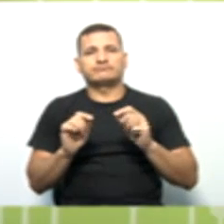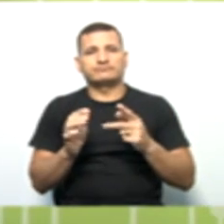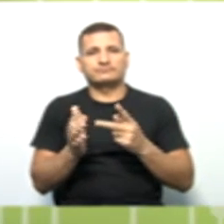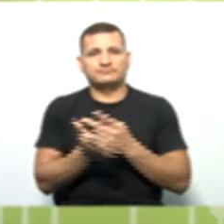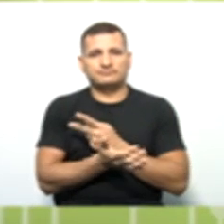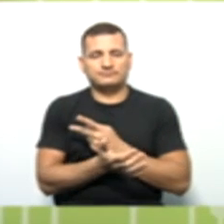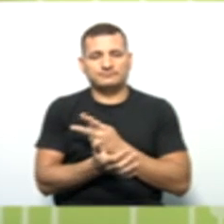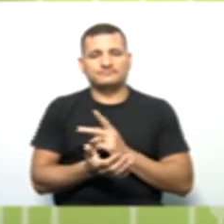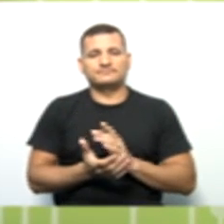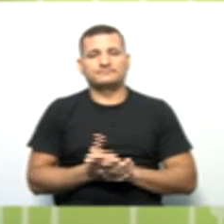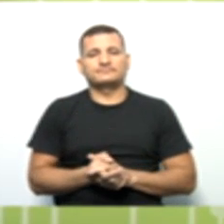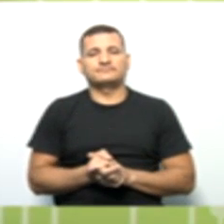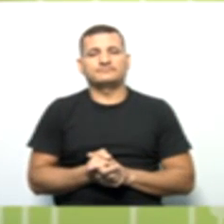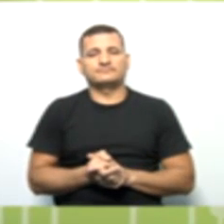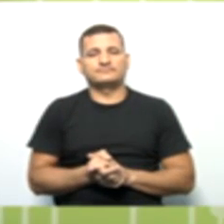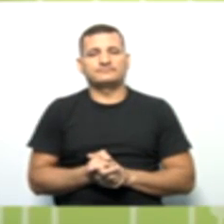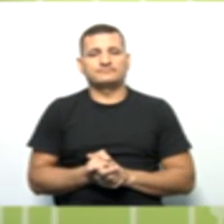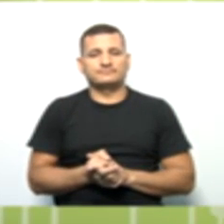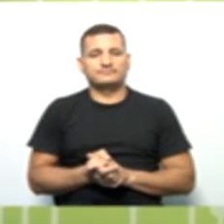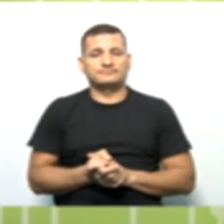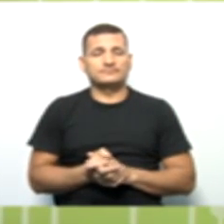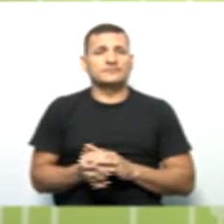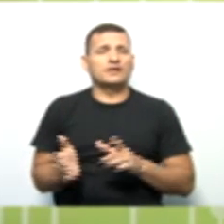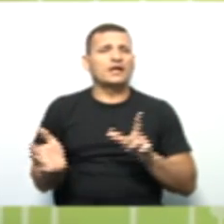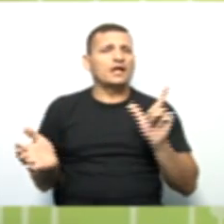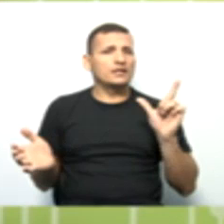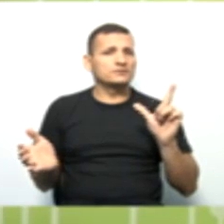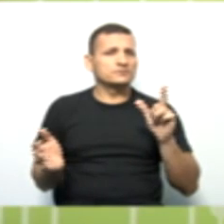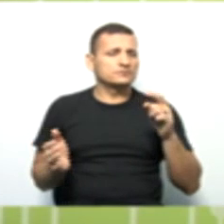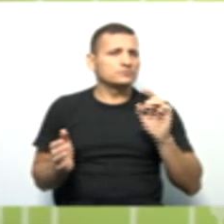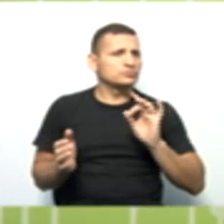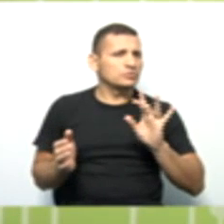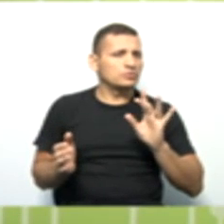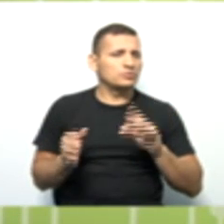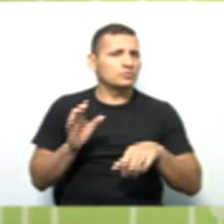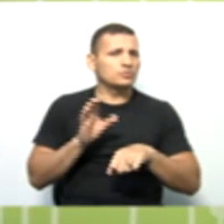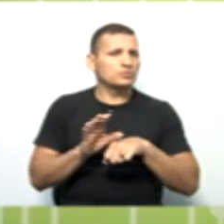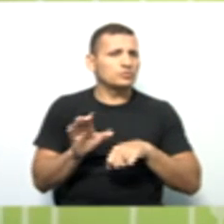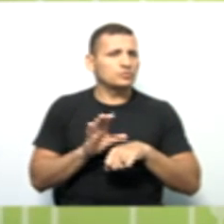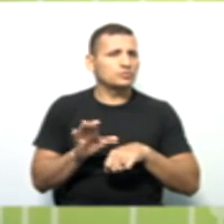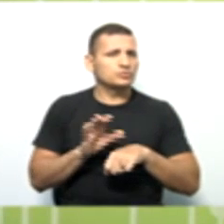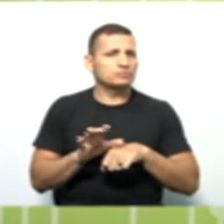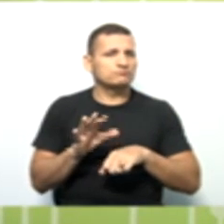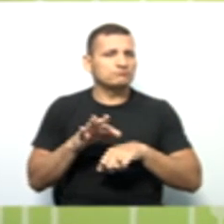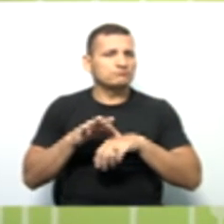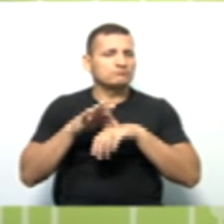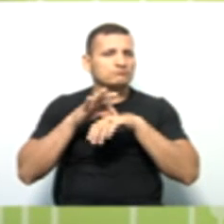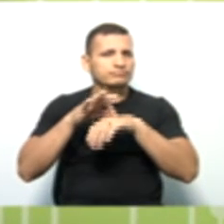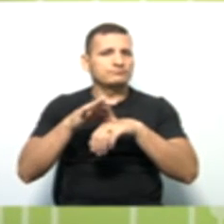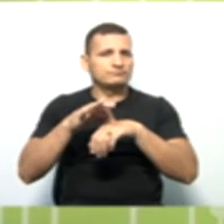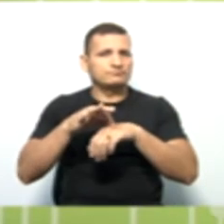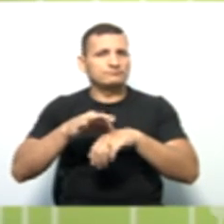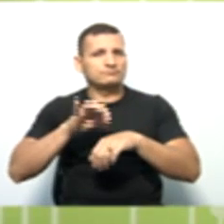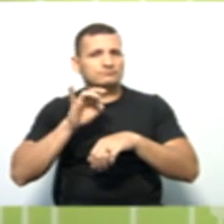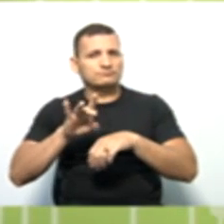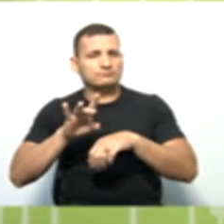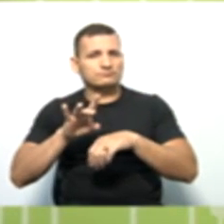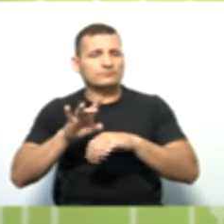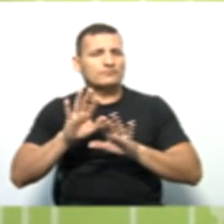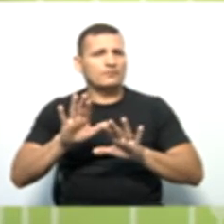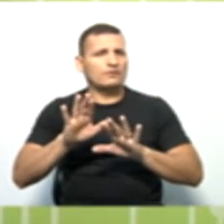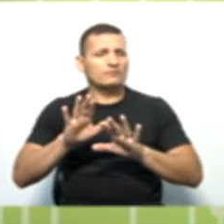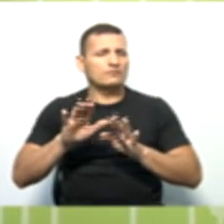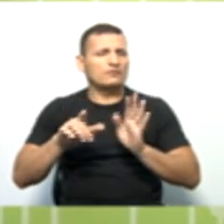gente? Inicialmente, a previsão era de cursos presenciais. Então, a gente estava prevendo o quê? Né? As pessoas, quando